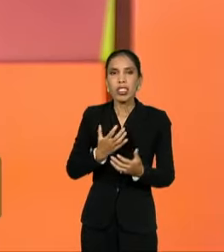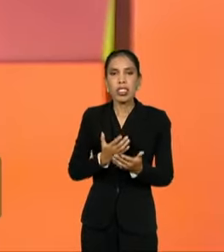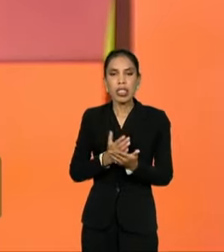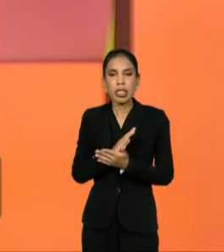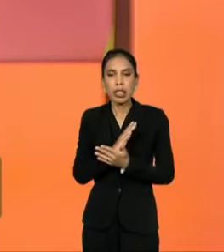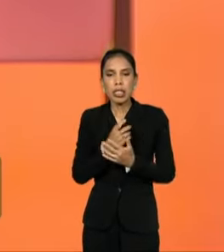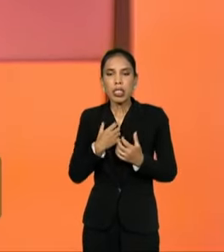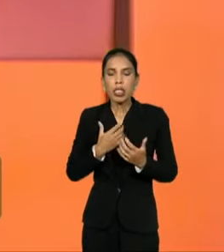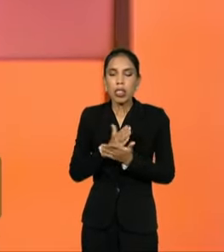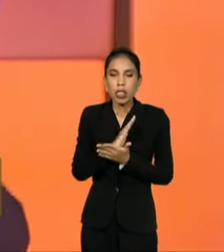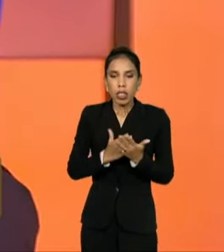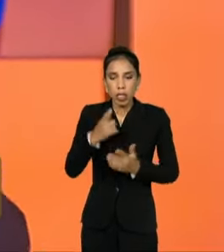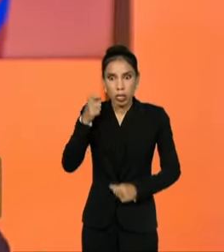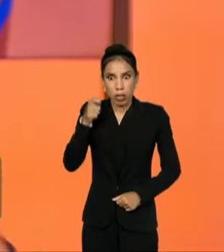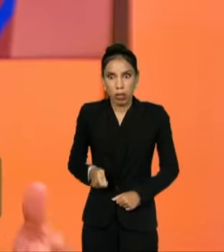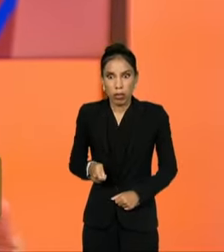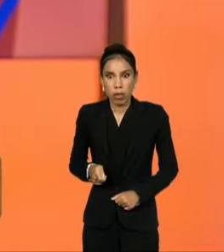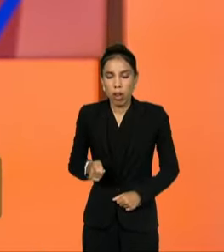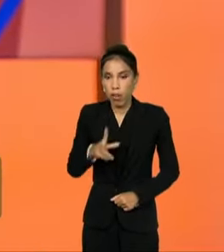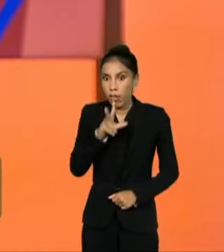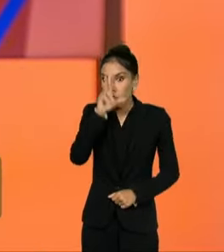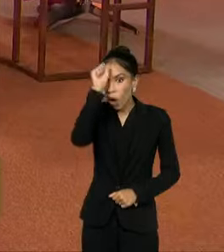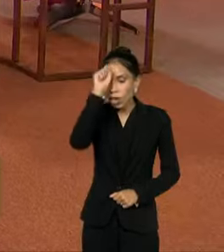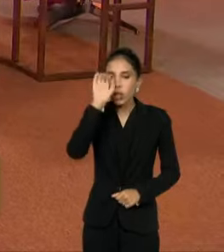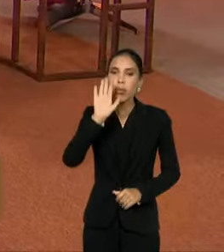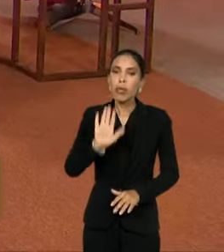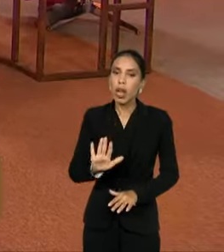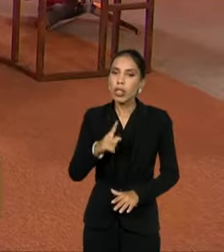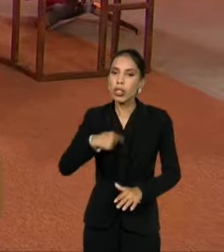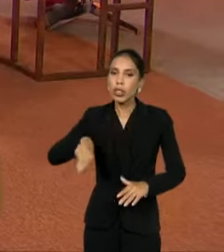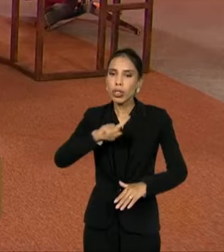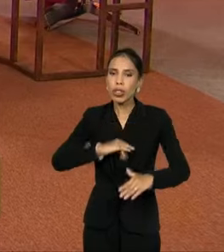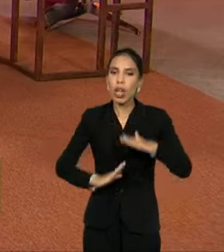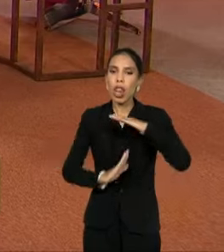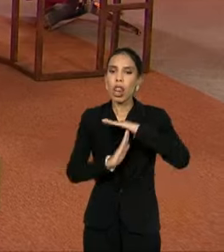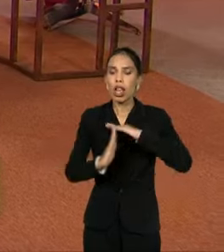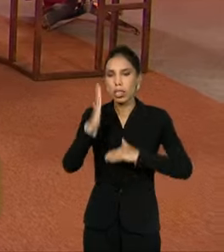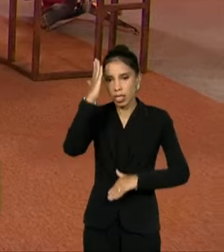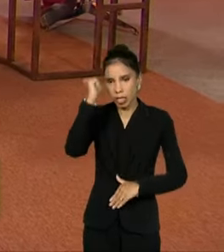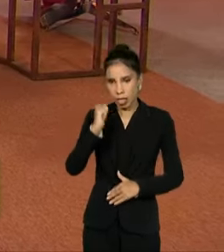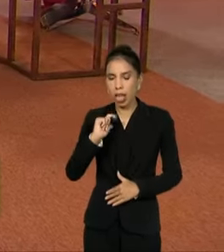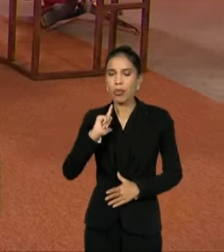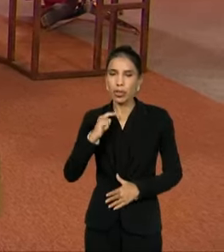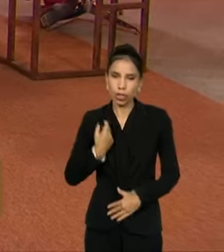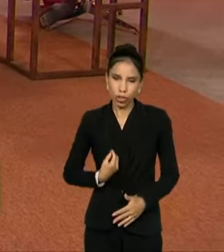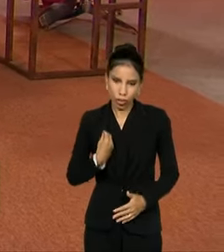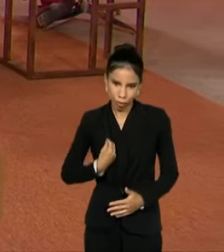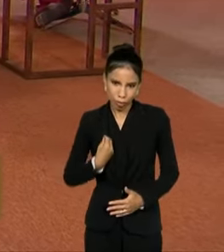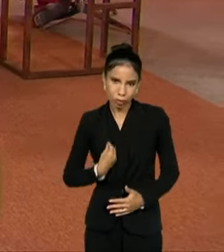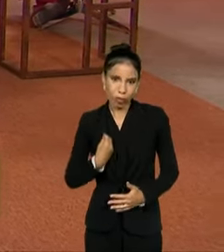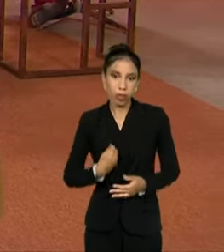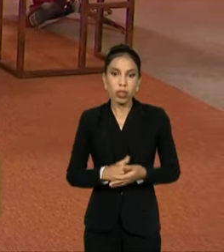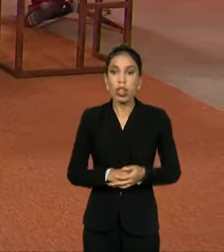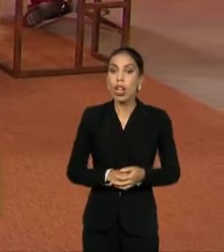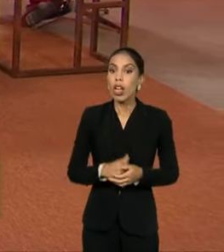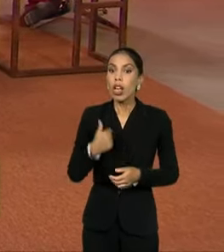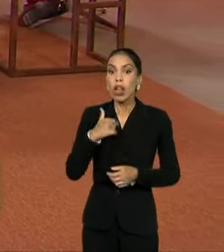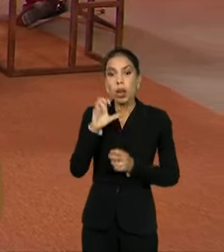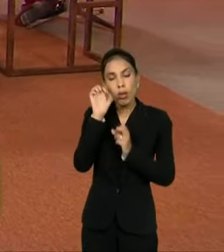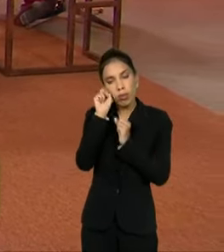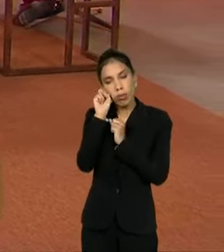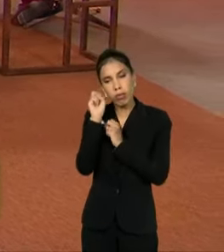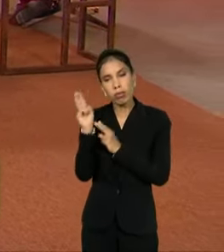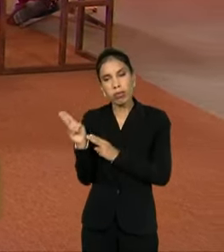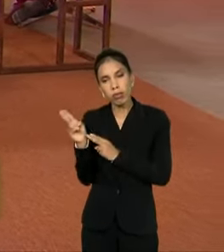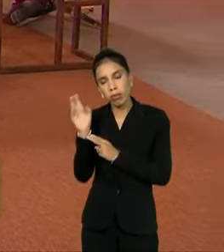durão, precisa ser forte, precisa ser tudo, mas a gente sabe dos limites claro. Que a gente tem o tempo todo, né, Milton? E aí eu fui dormir